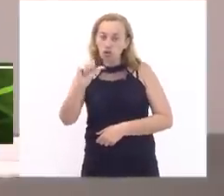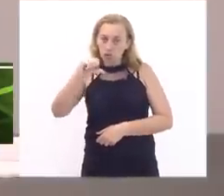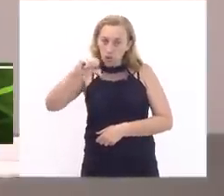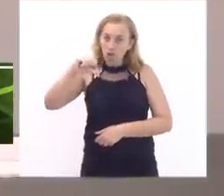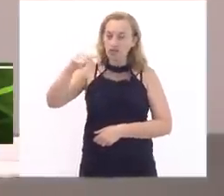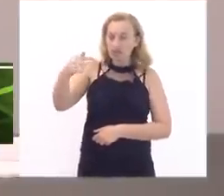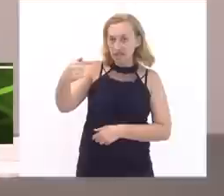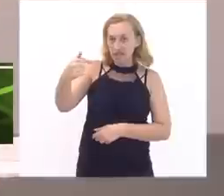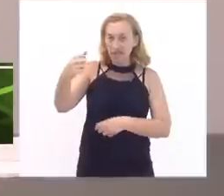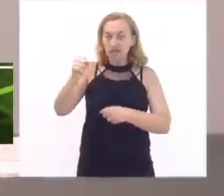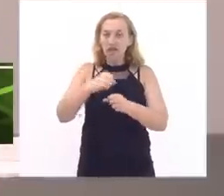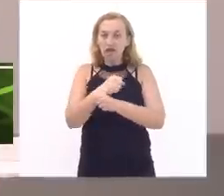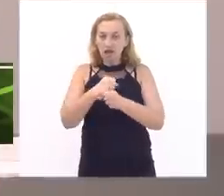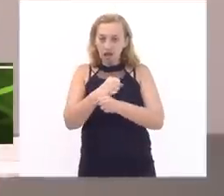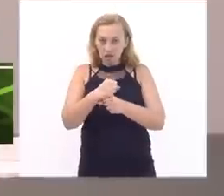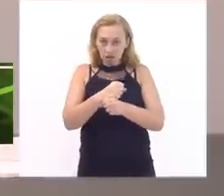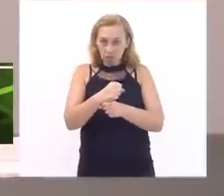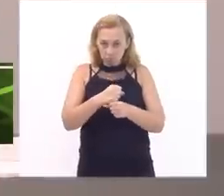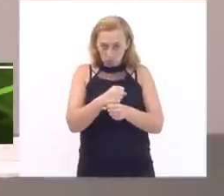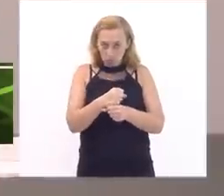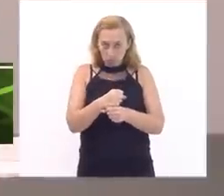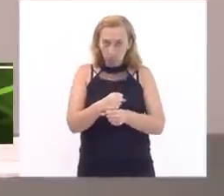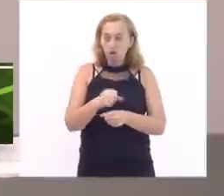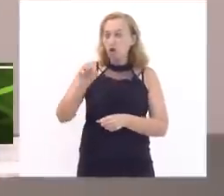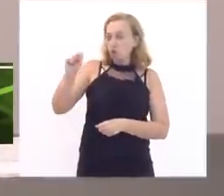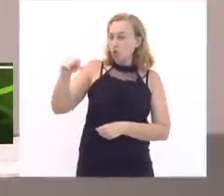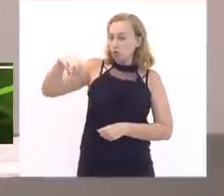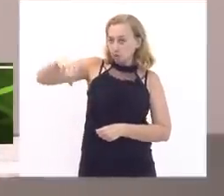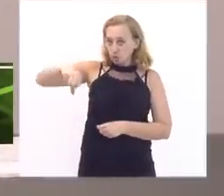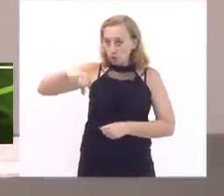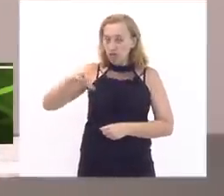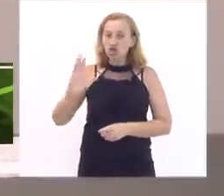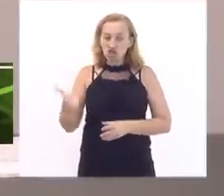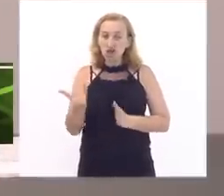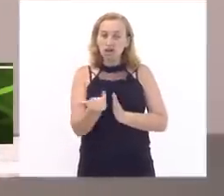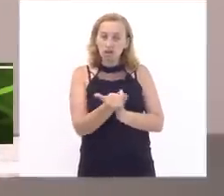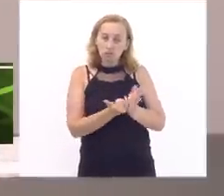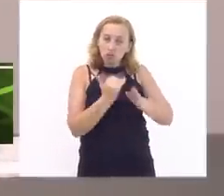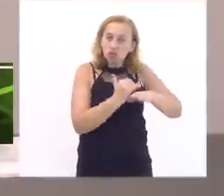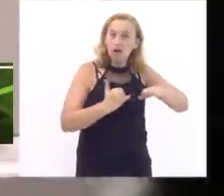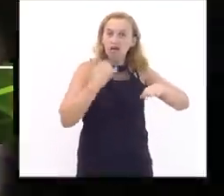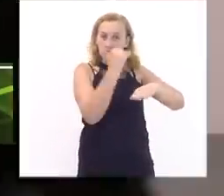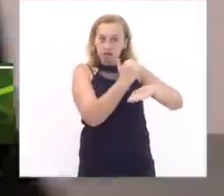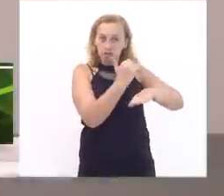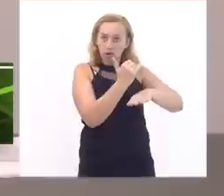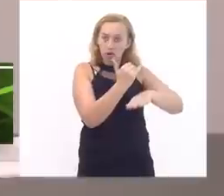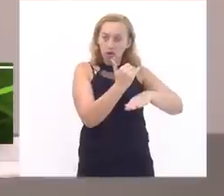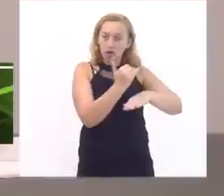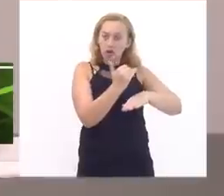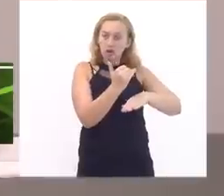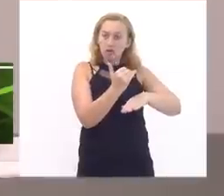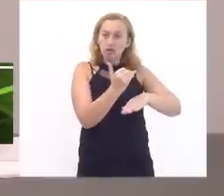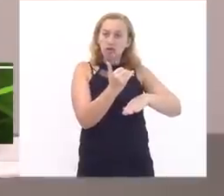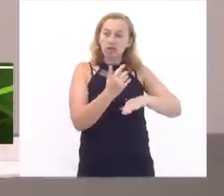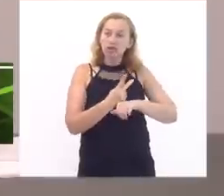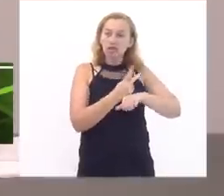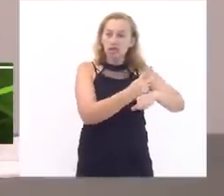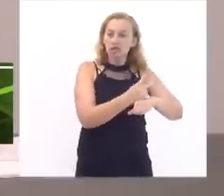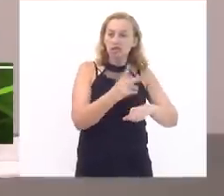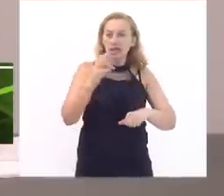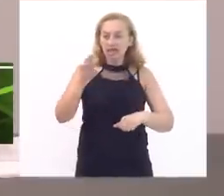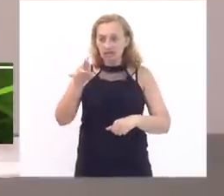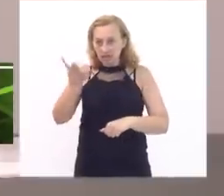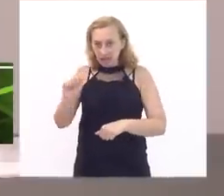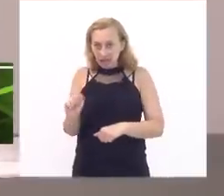do Rio Previdência aqui. Você pega um aposentado de 8 ou 9, que já tem imposto acima e a gratificação de